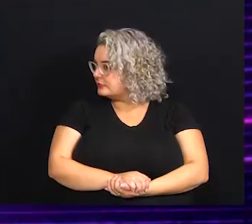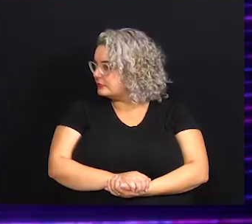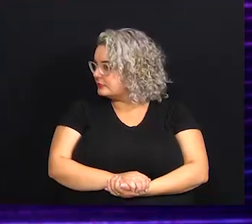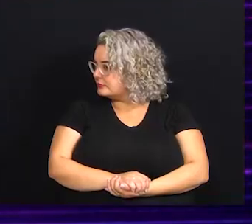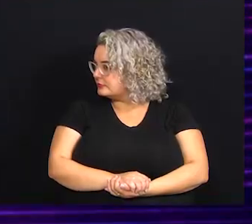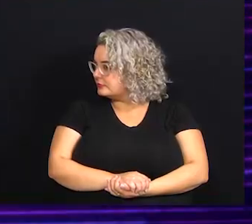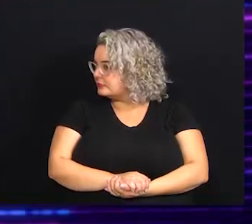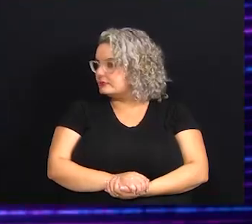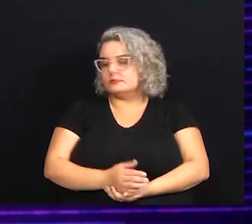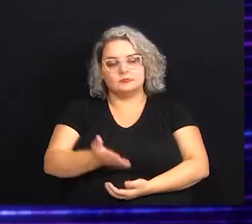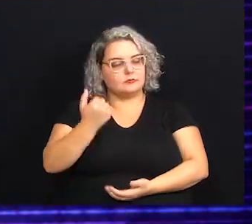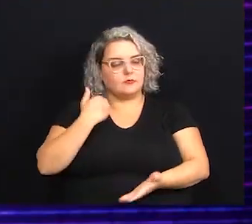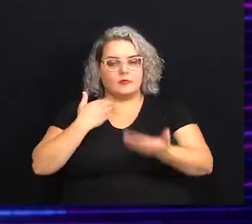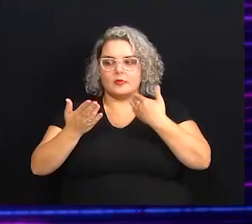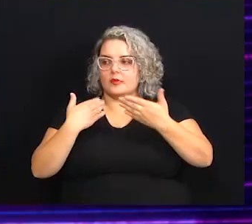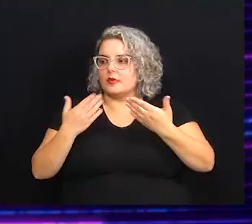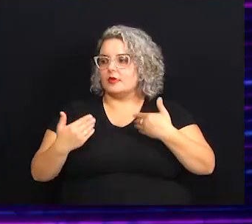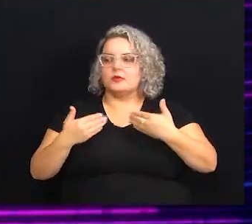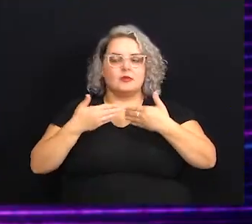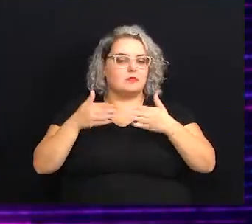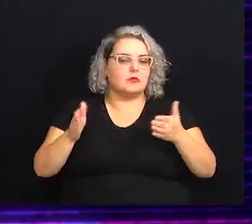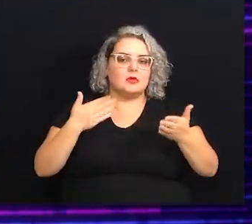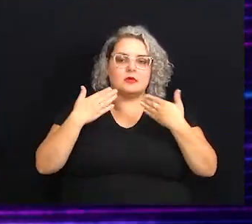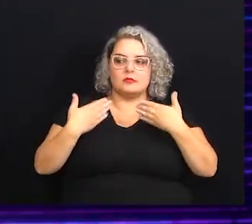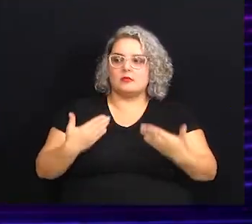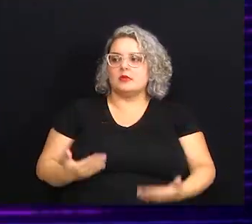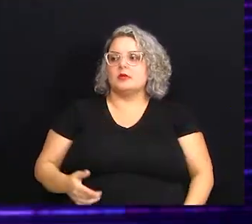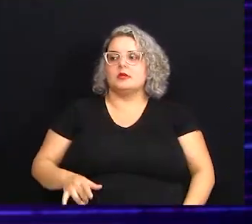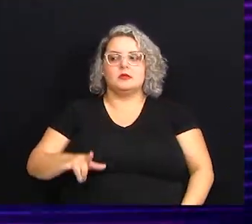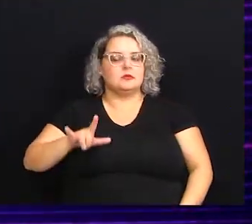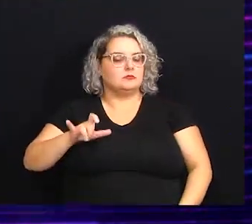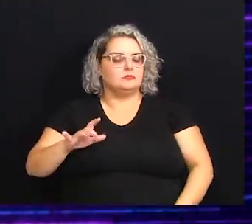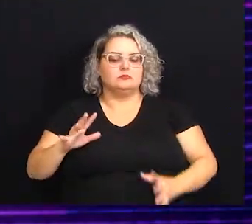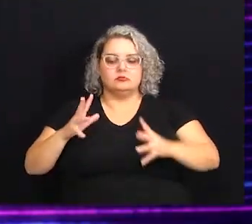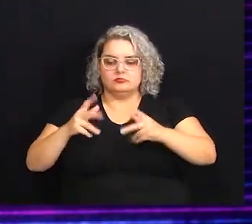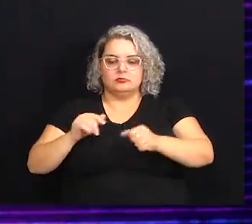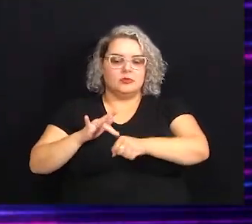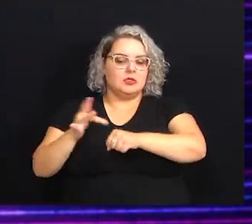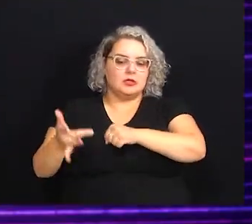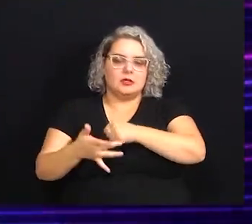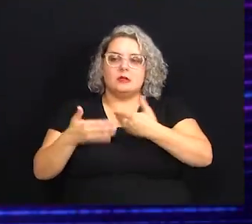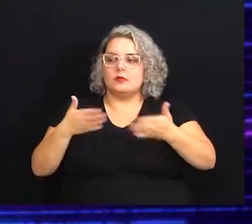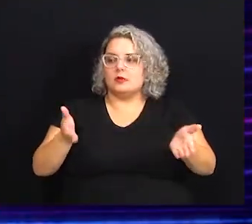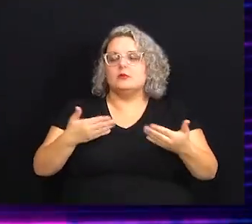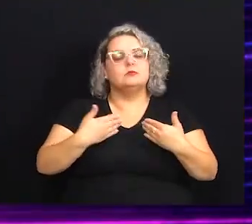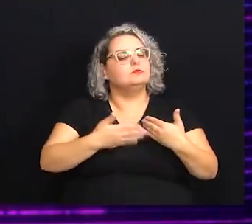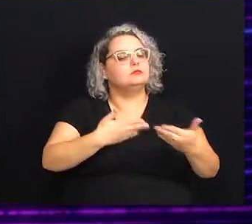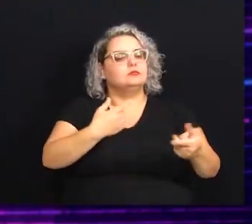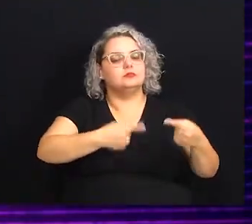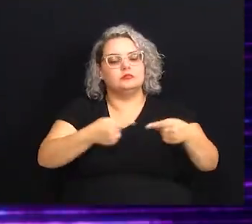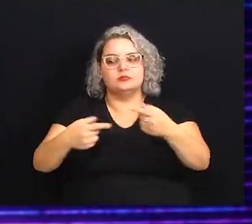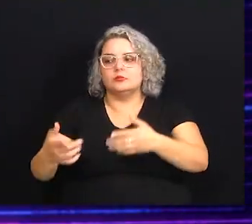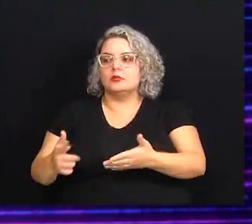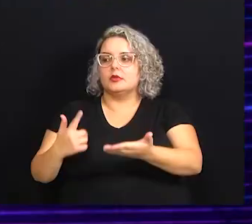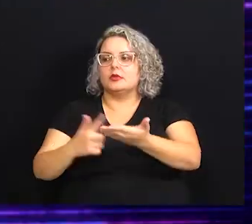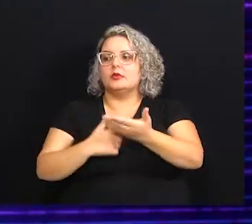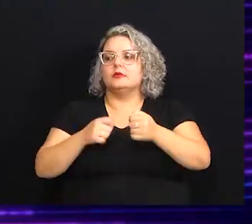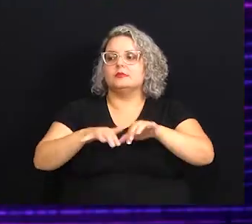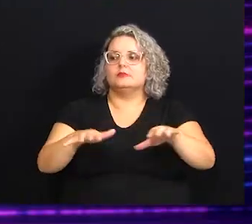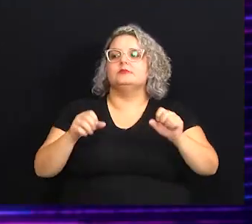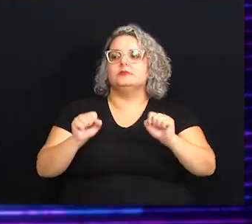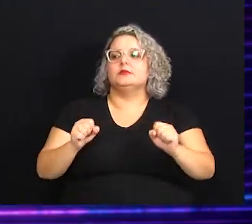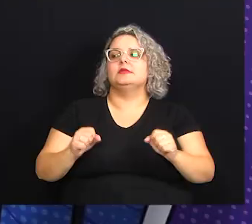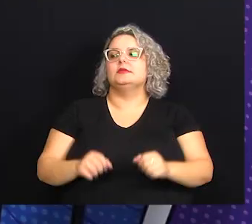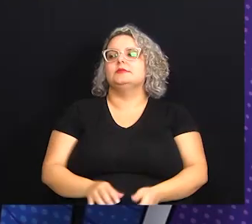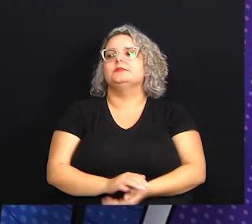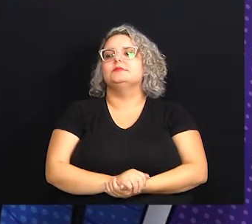Zalcbergangolo, e você pode vir conversar comigo, eu sou super aberto para conversa, minhas contas são abertas, então venha bater um papo comigo, vamos discutir sobre isso e vamos fazer esse livro chegar em todo lugar que ele